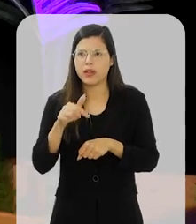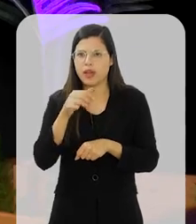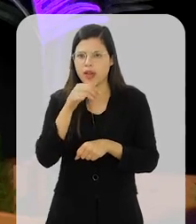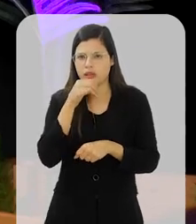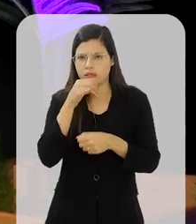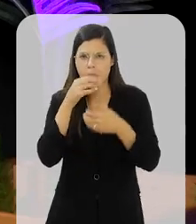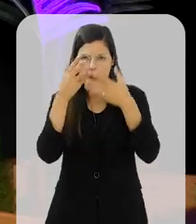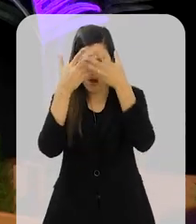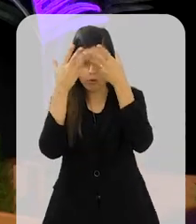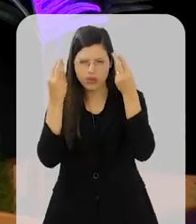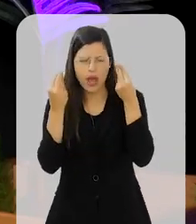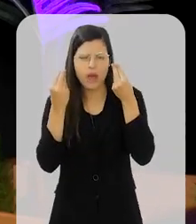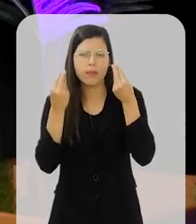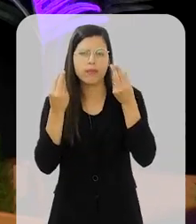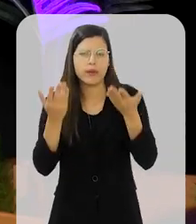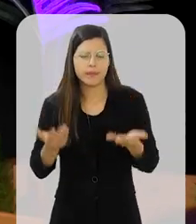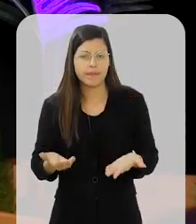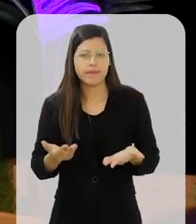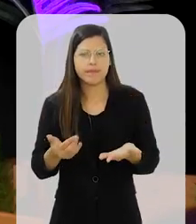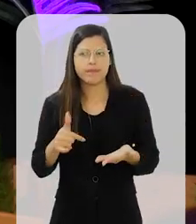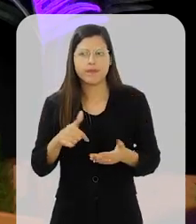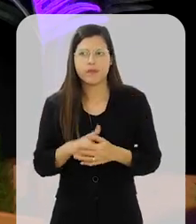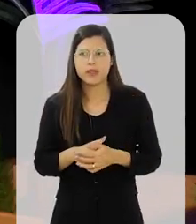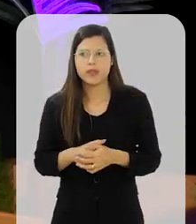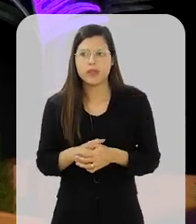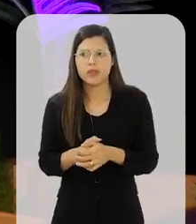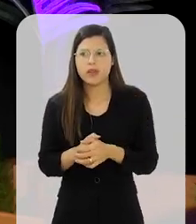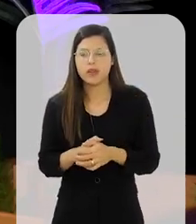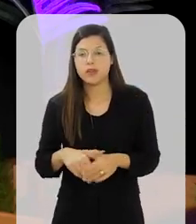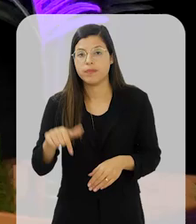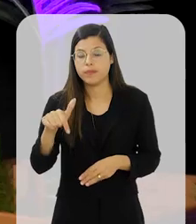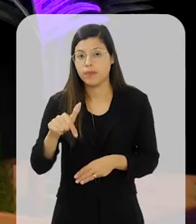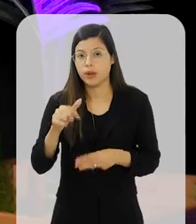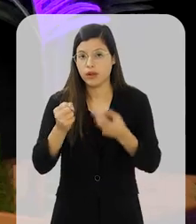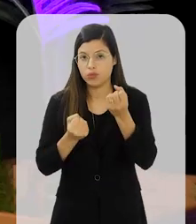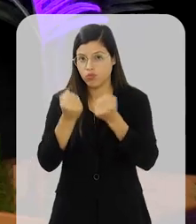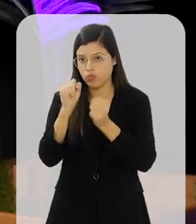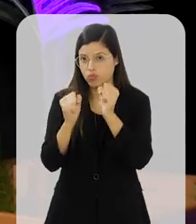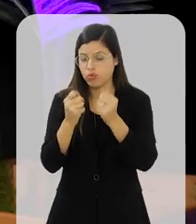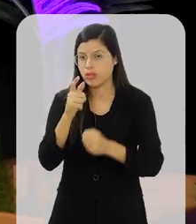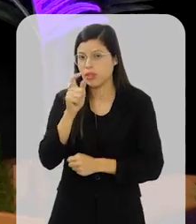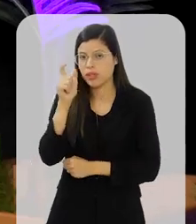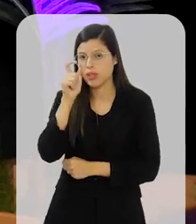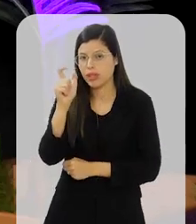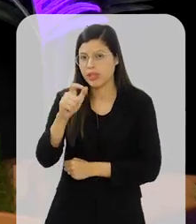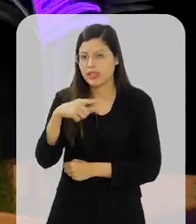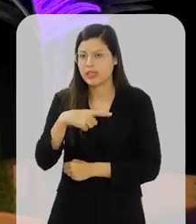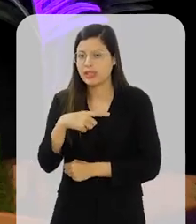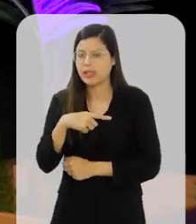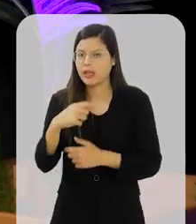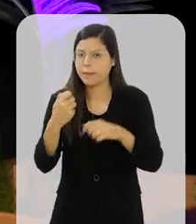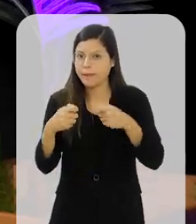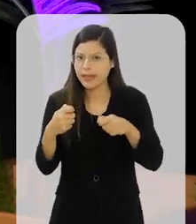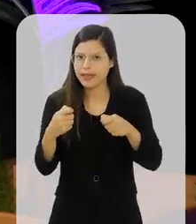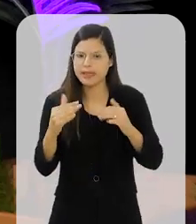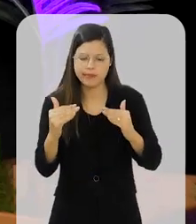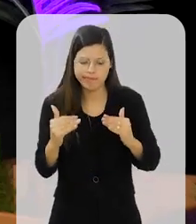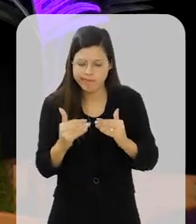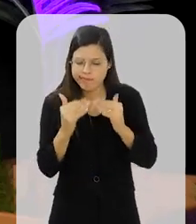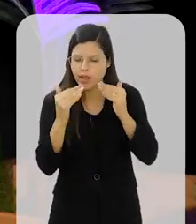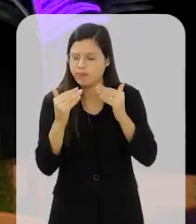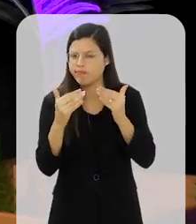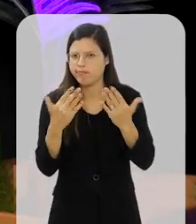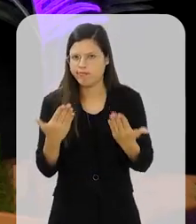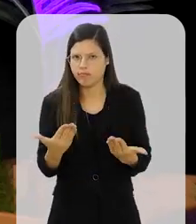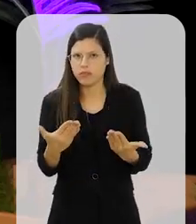neurodegenerativas, como o próprio Alzheimer, né, me corrija se eu estiver errada. Então, assim, para a indústria ter interesse, isso tem que estar bem alinhado,